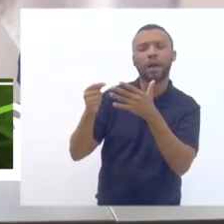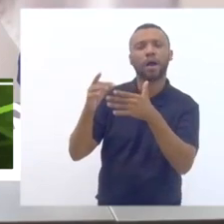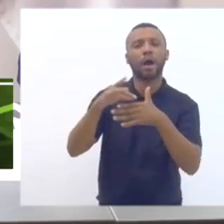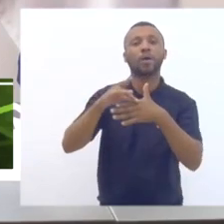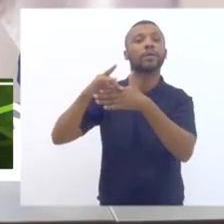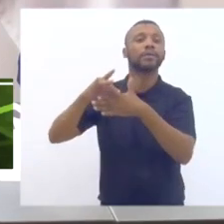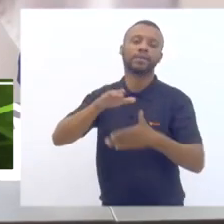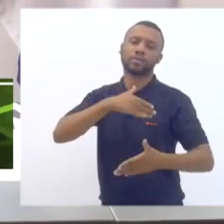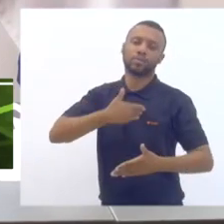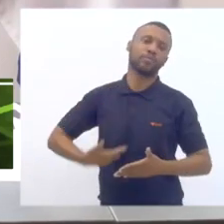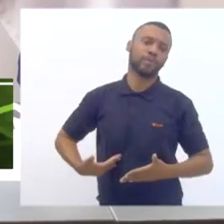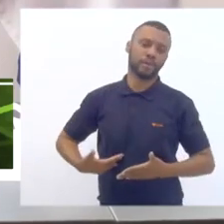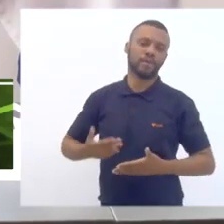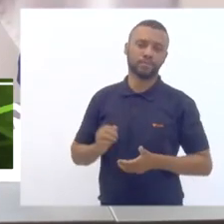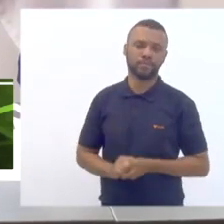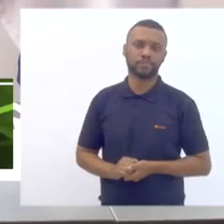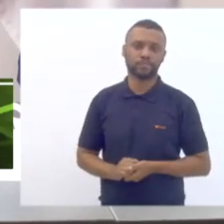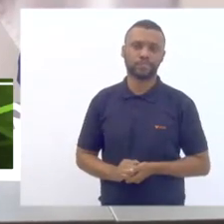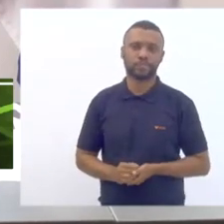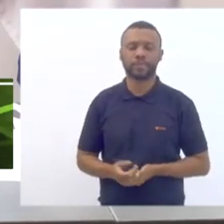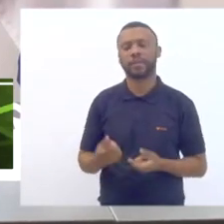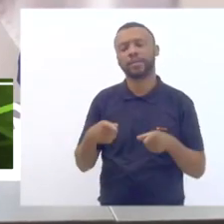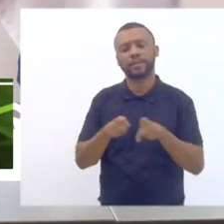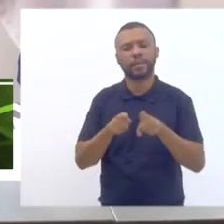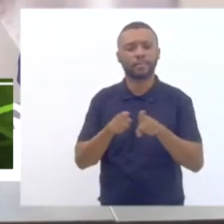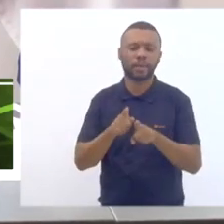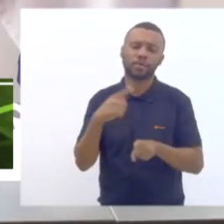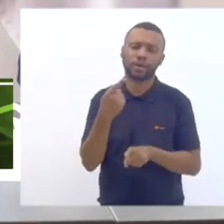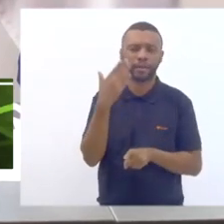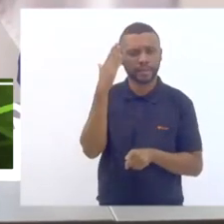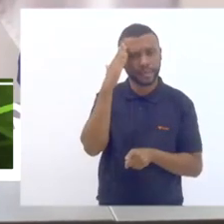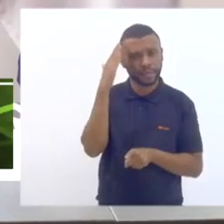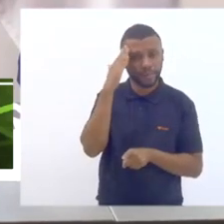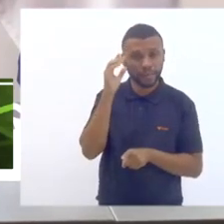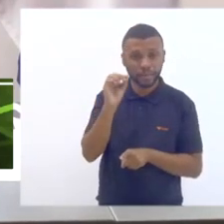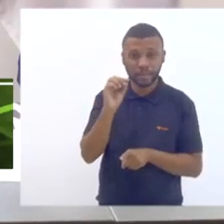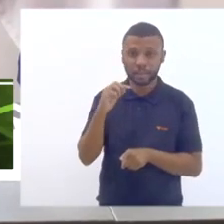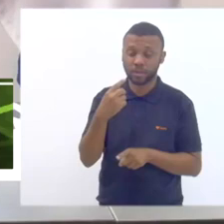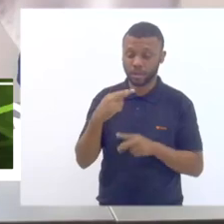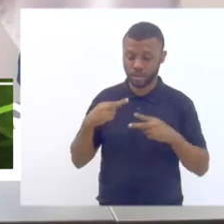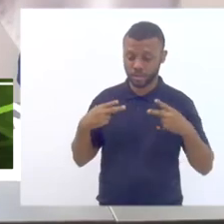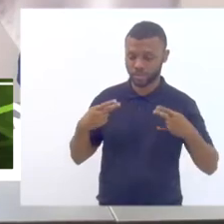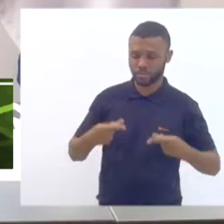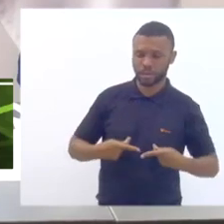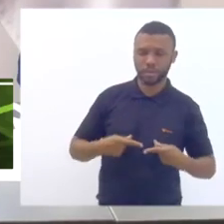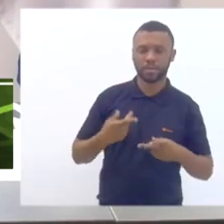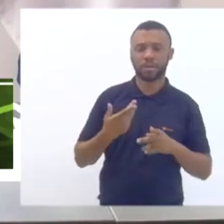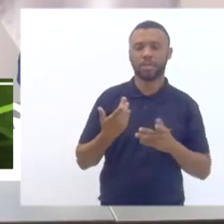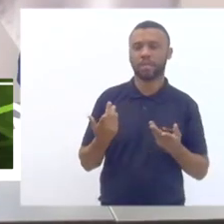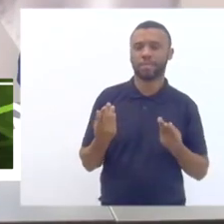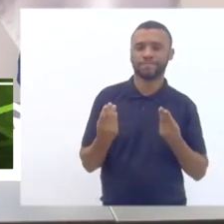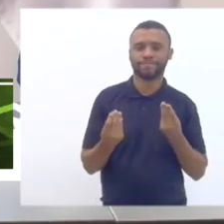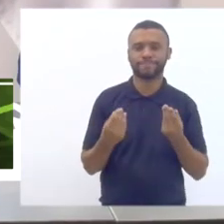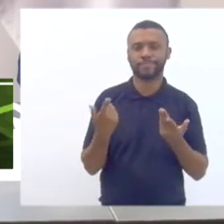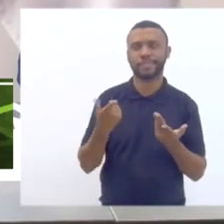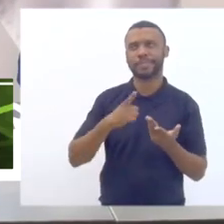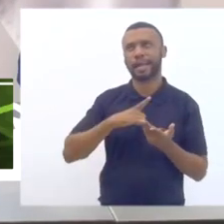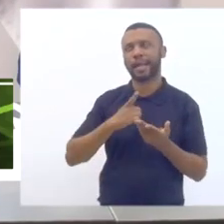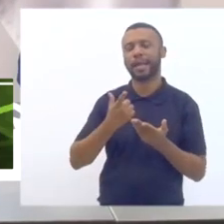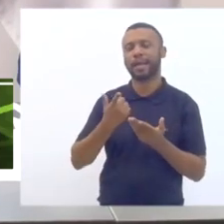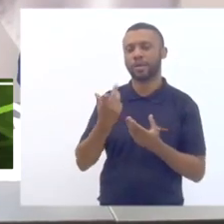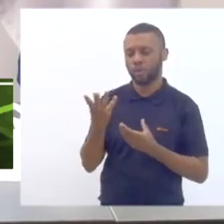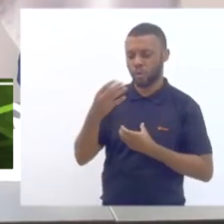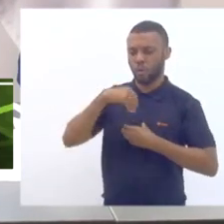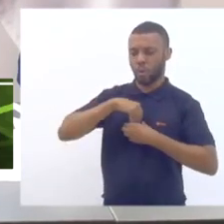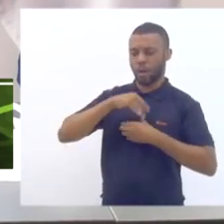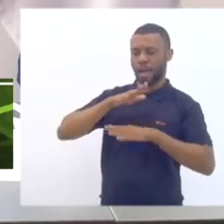governo. É claro que também sabemos que os seres humanos não afastam as questões dentro de